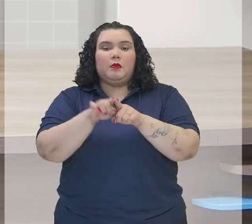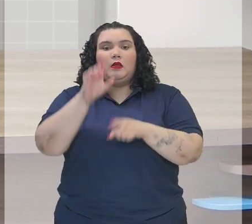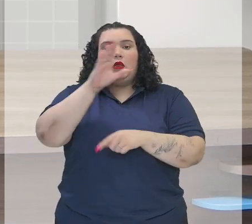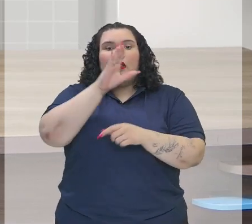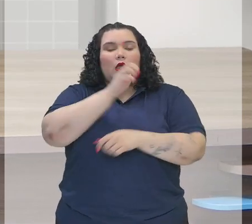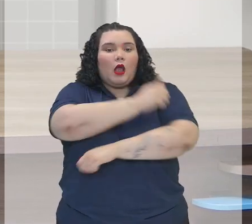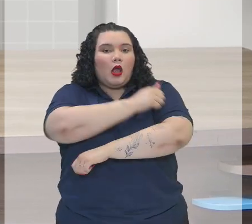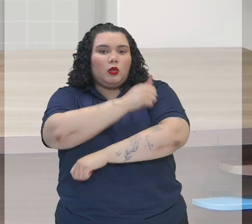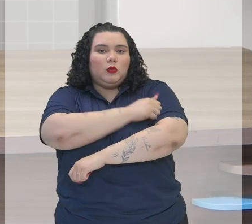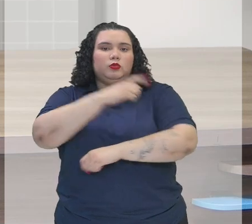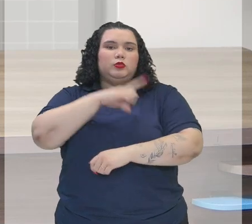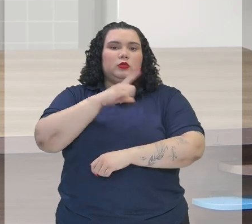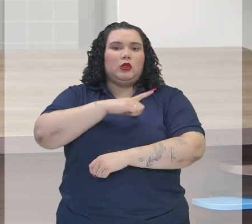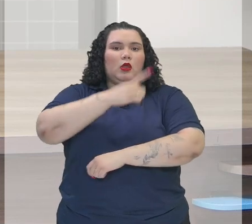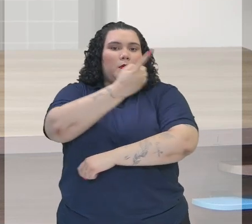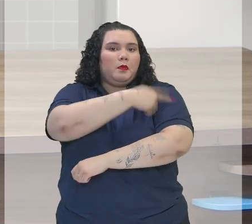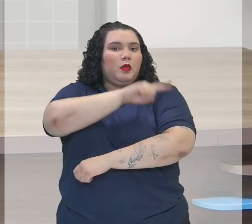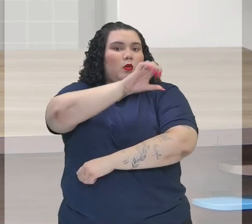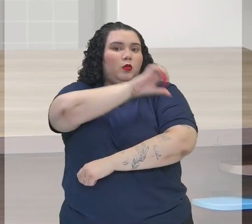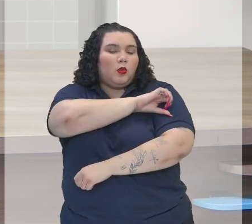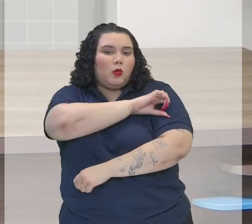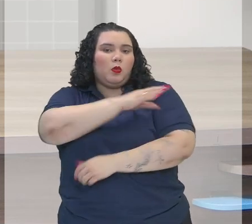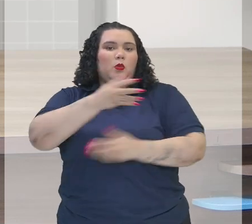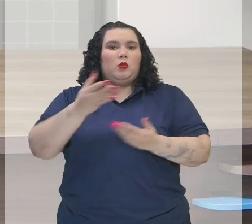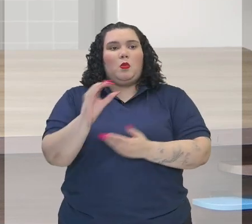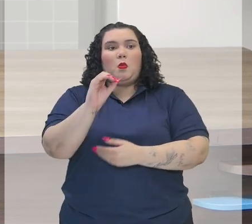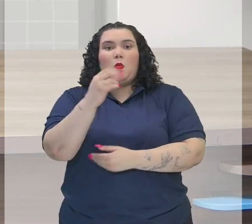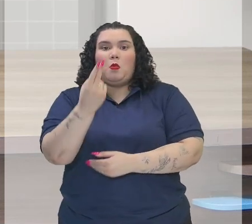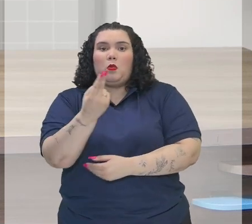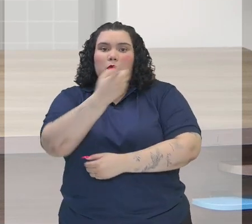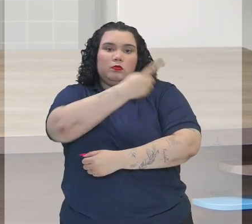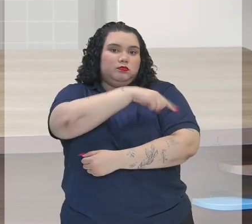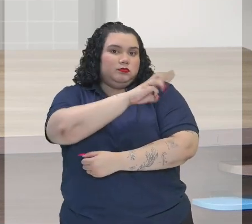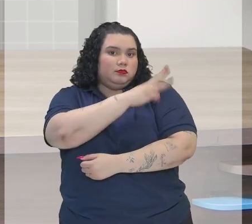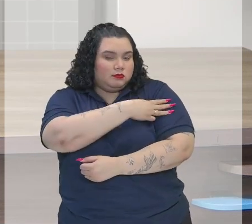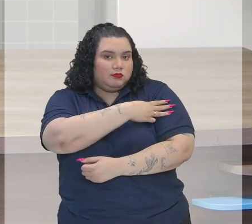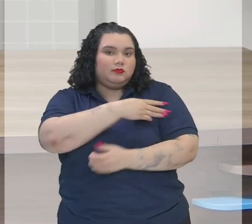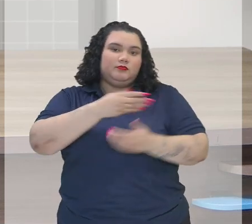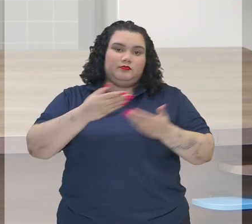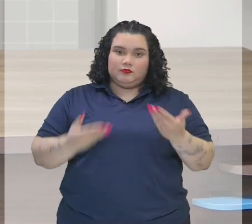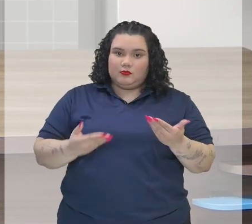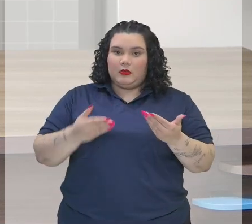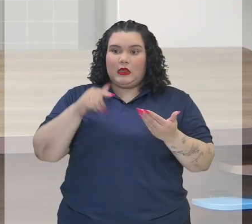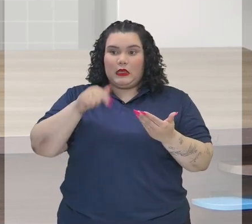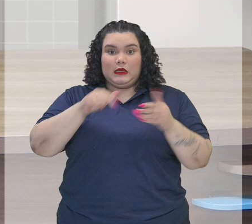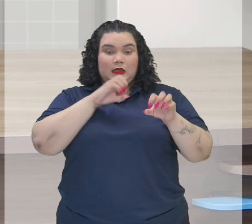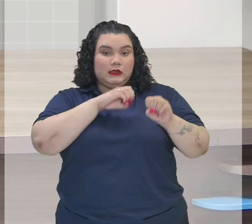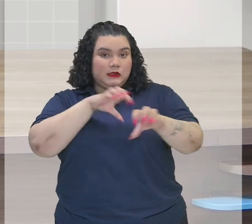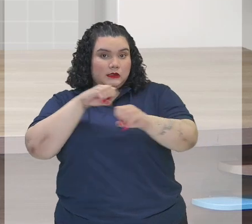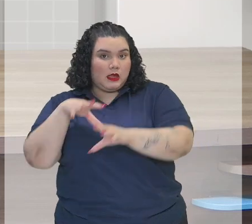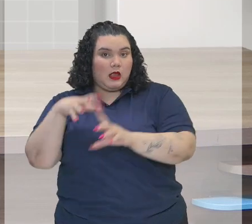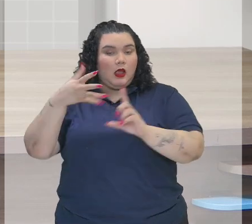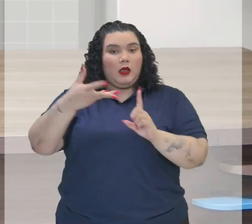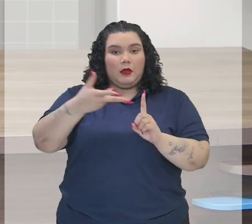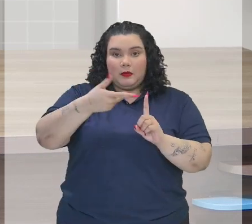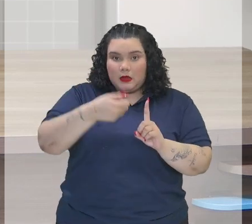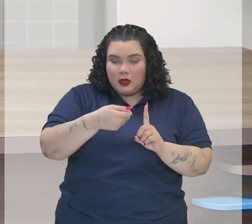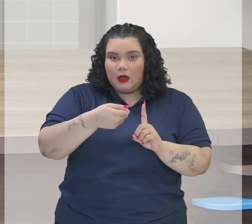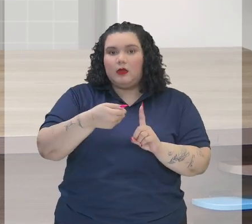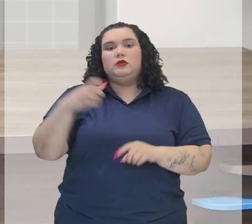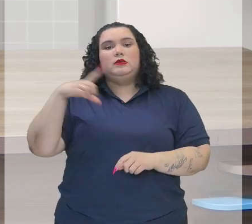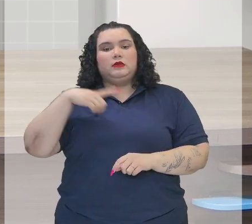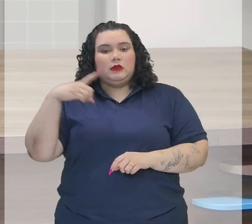médio, cada um com seus desafios. E a esse momento de ensinar essas habilidades, né, nós